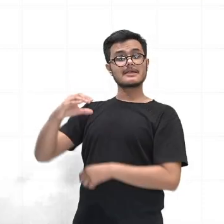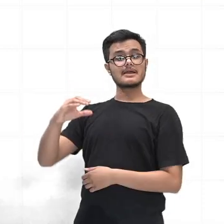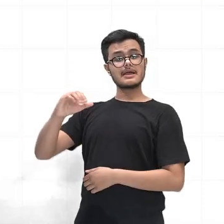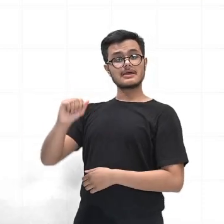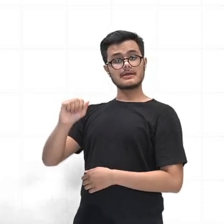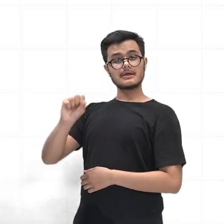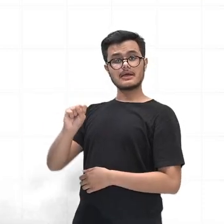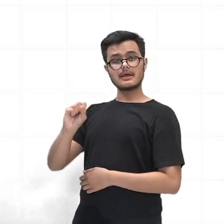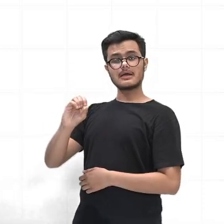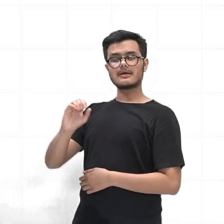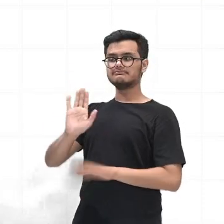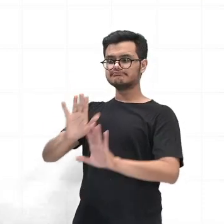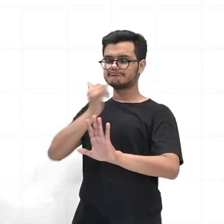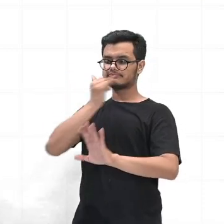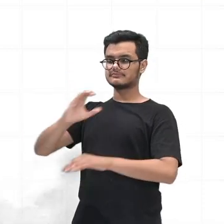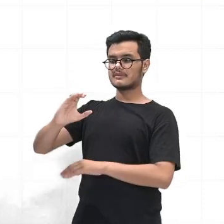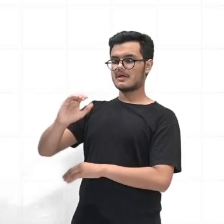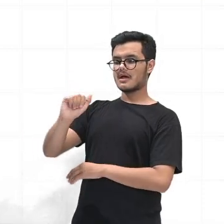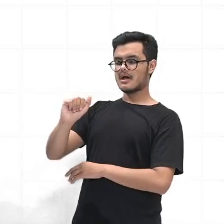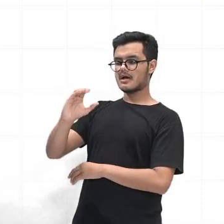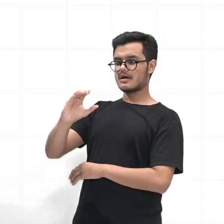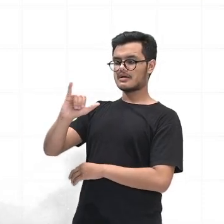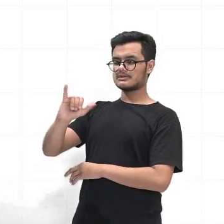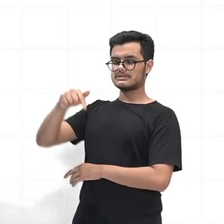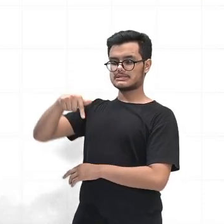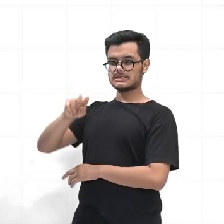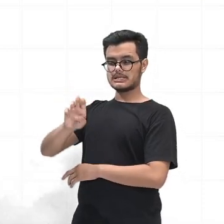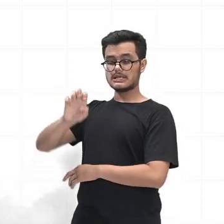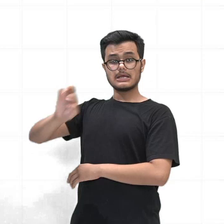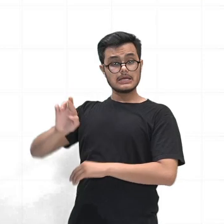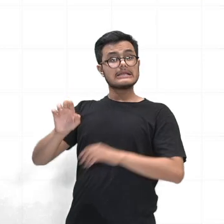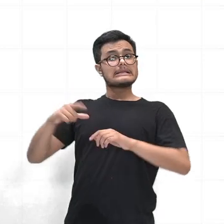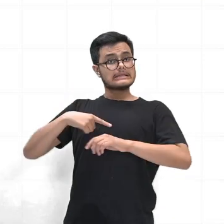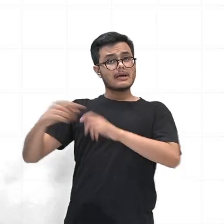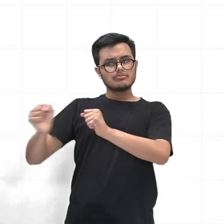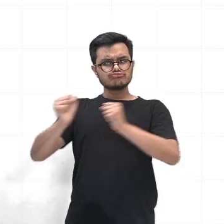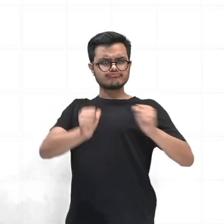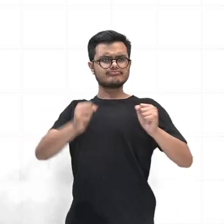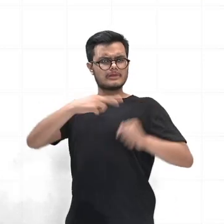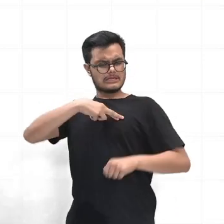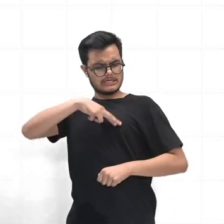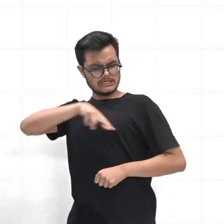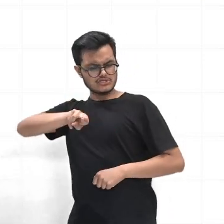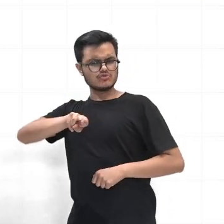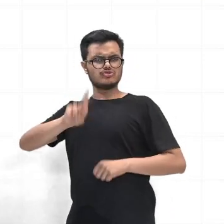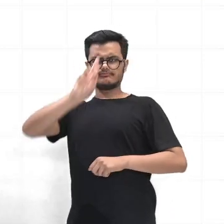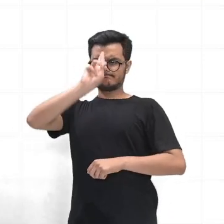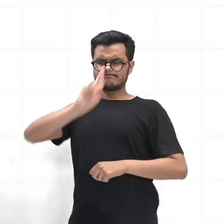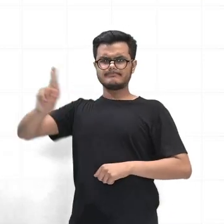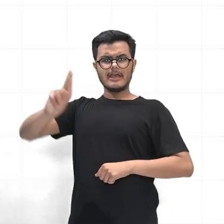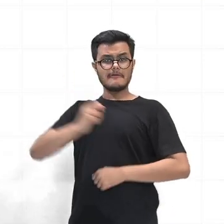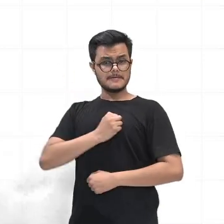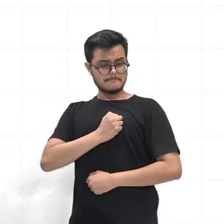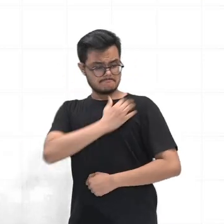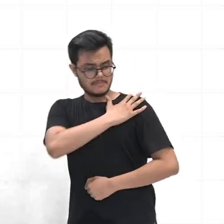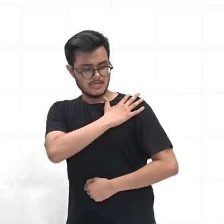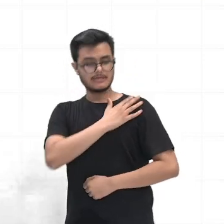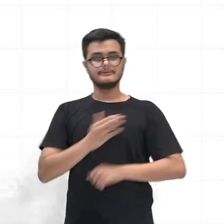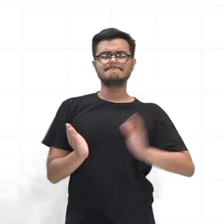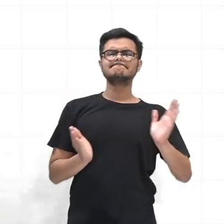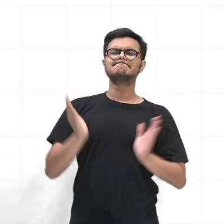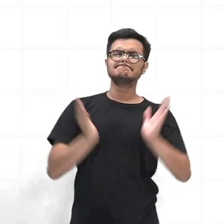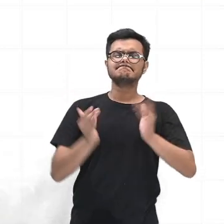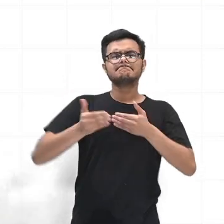poder político, religioso e militar. E eles se desenvolveram na Amazônia entre